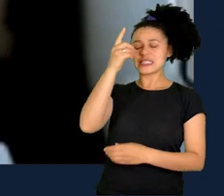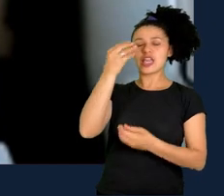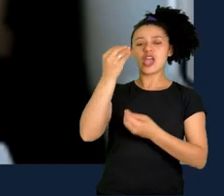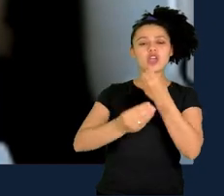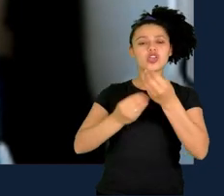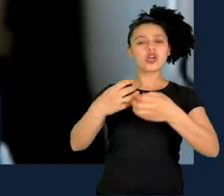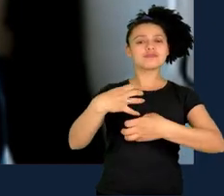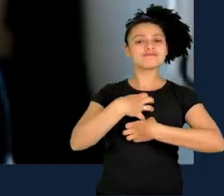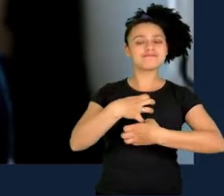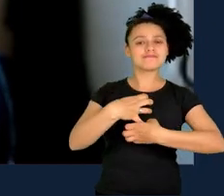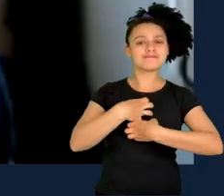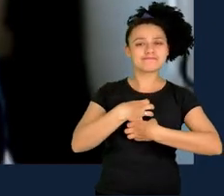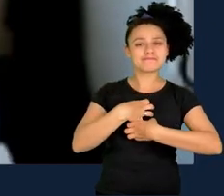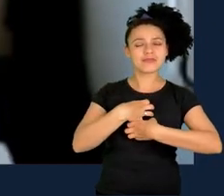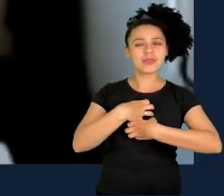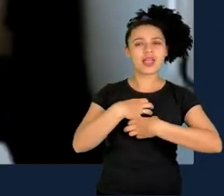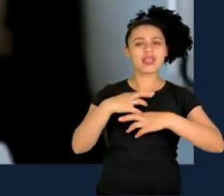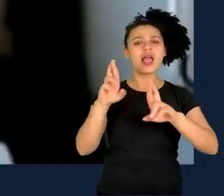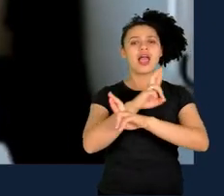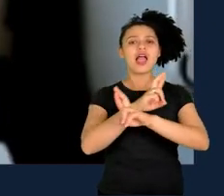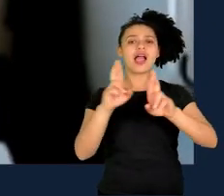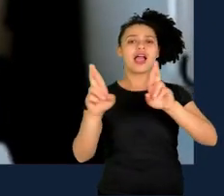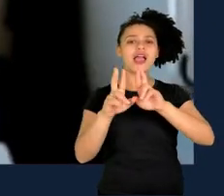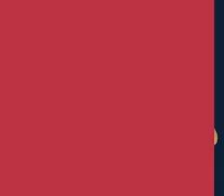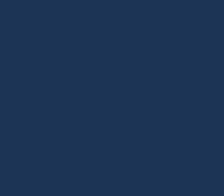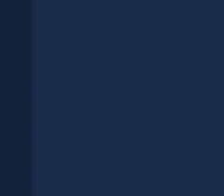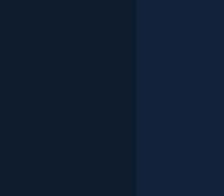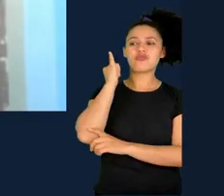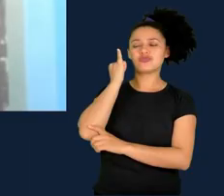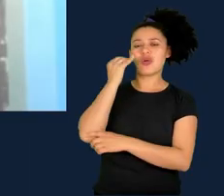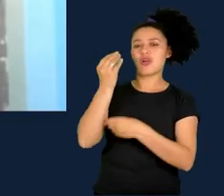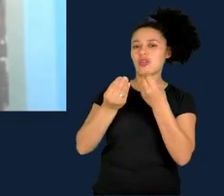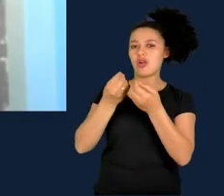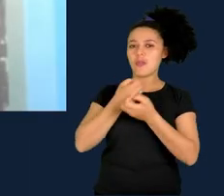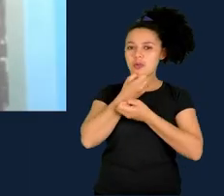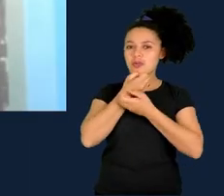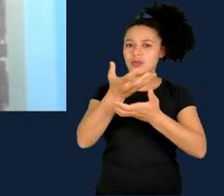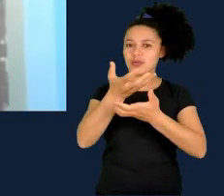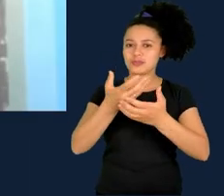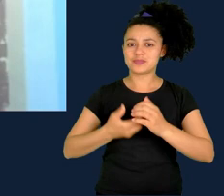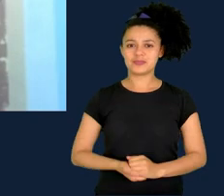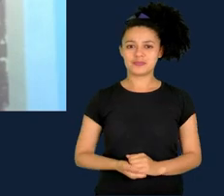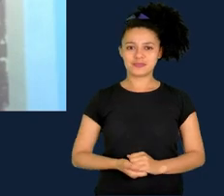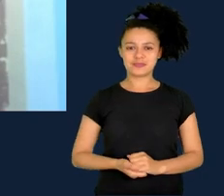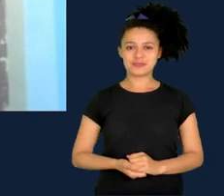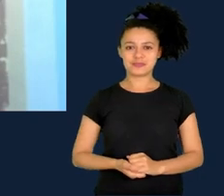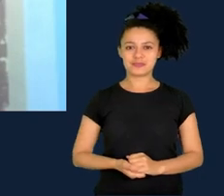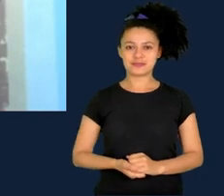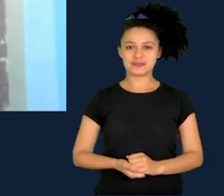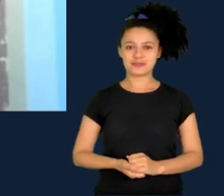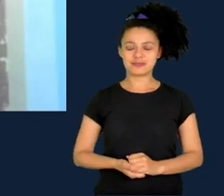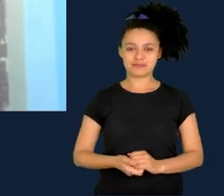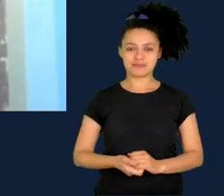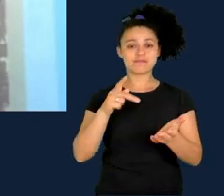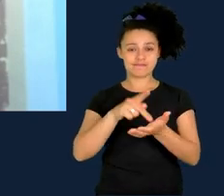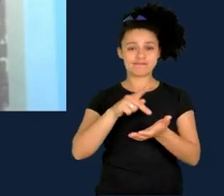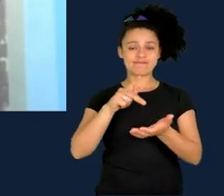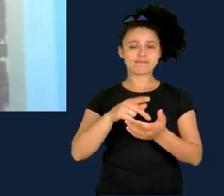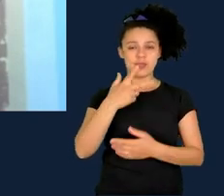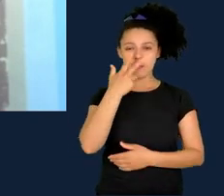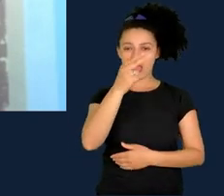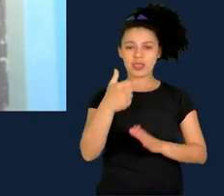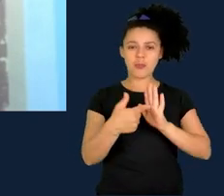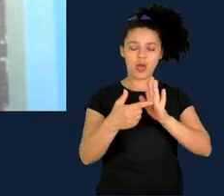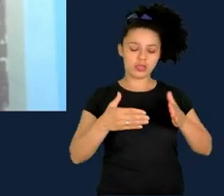como estão relatando as suas histórias. Obrigado pelas considerações. Acho que elas realmente nos mostram um caminho aí